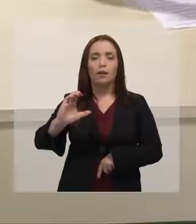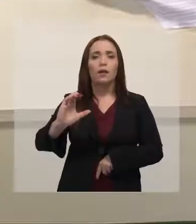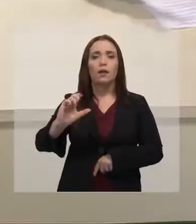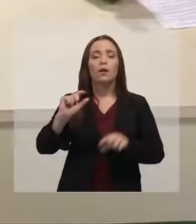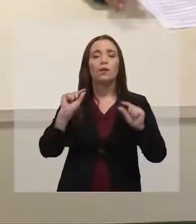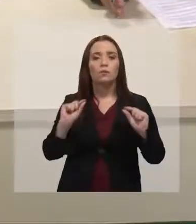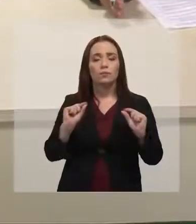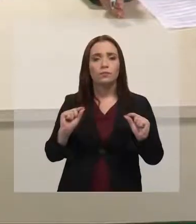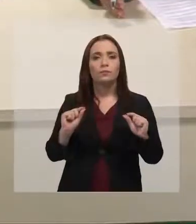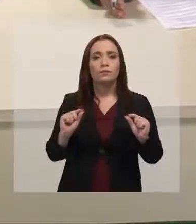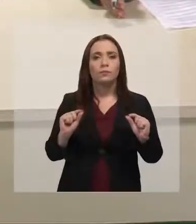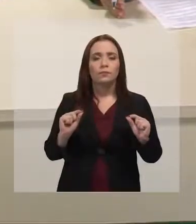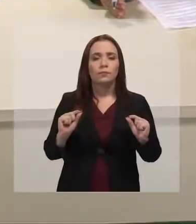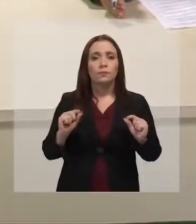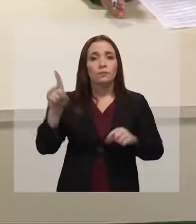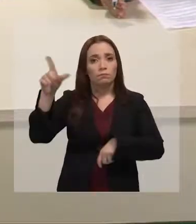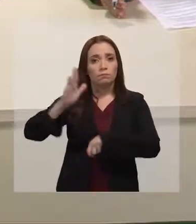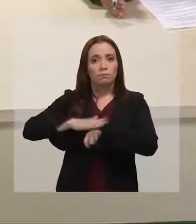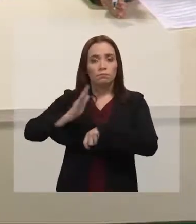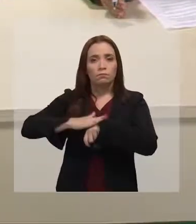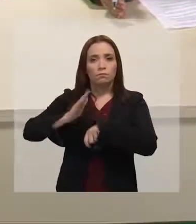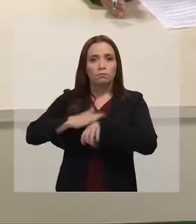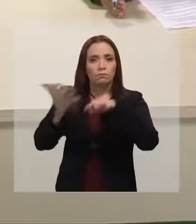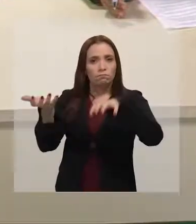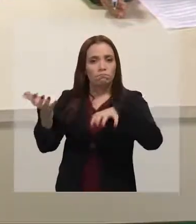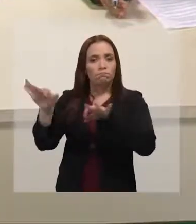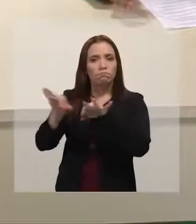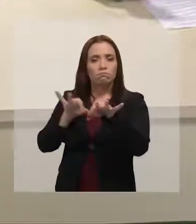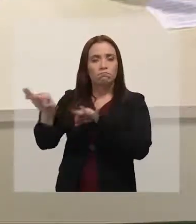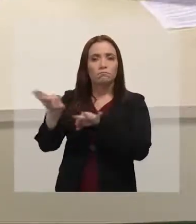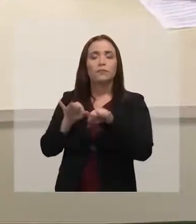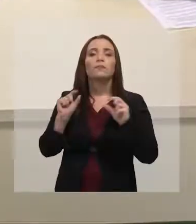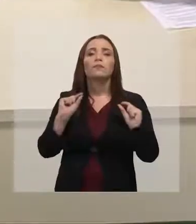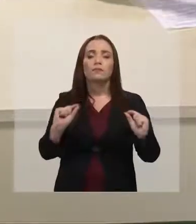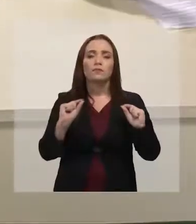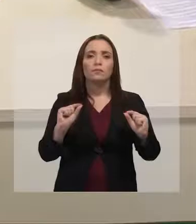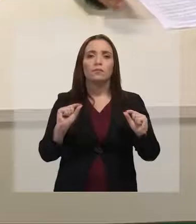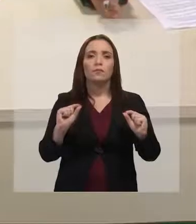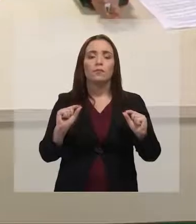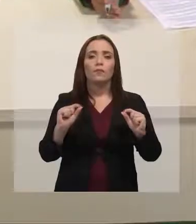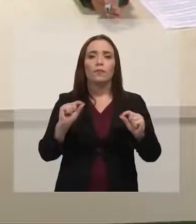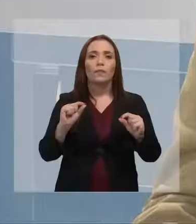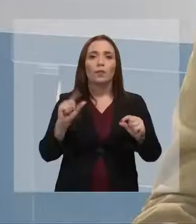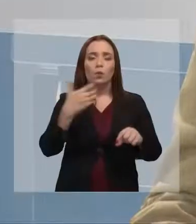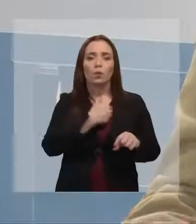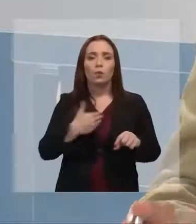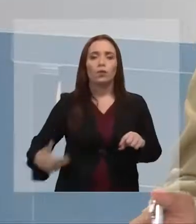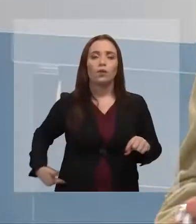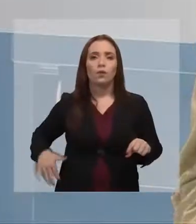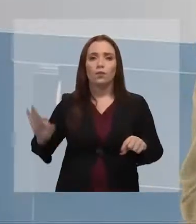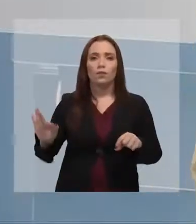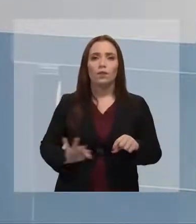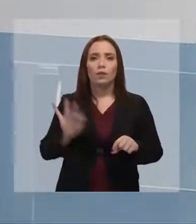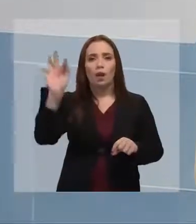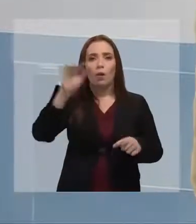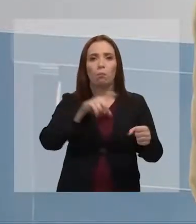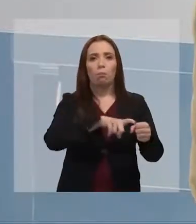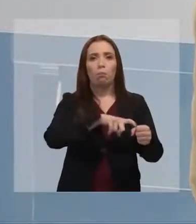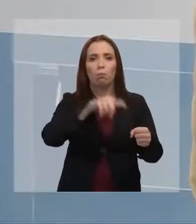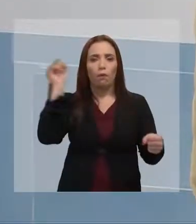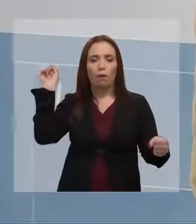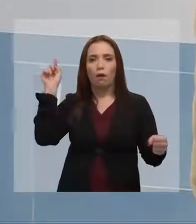sobre a autonomia. Feito pelo Congresso, né? Pelo Congresso, que trata sobre a autonomia do governo federal, reduz a autonomia do governo